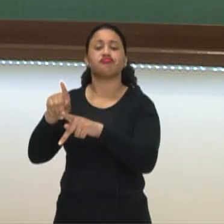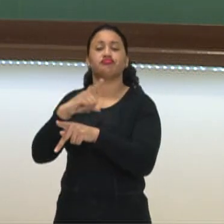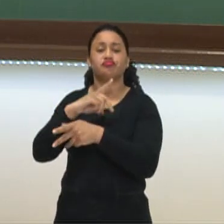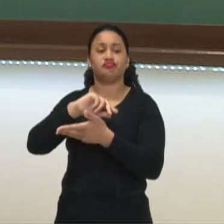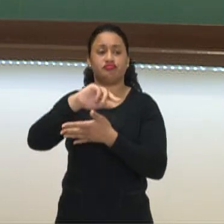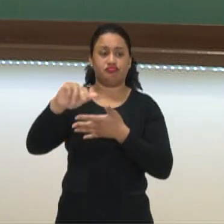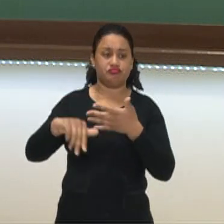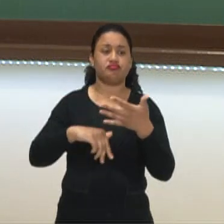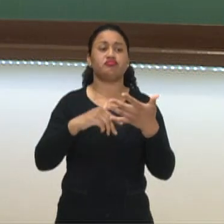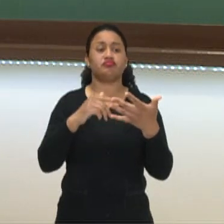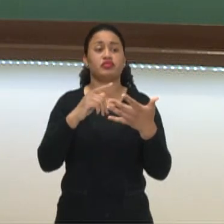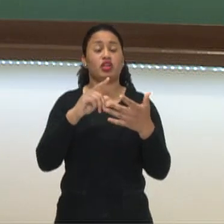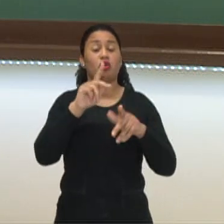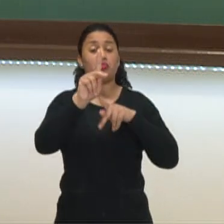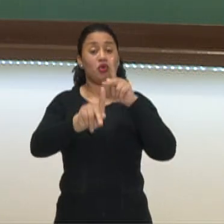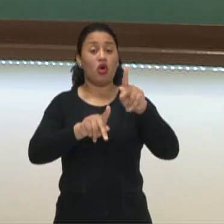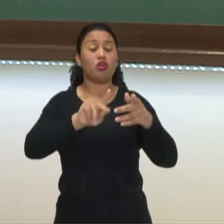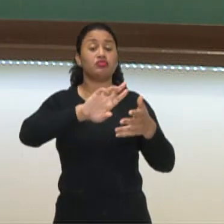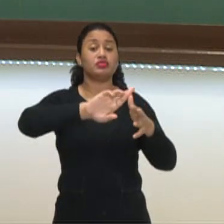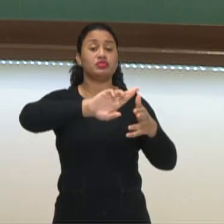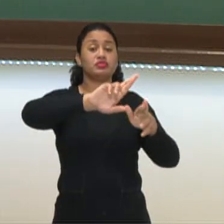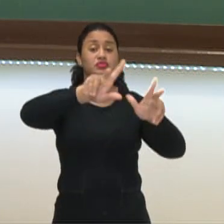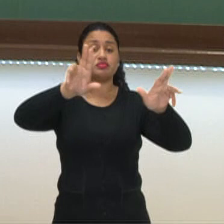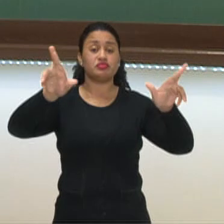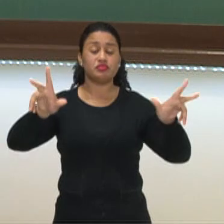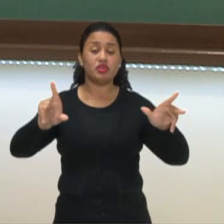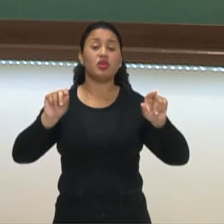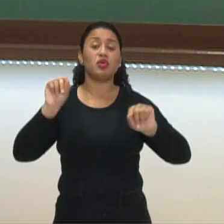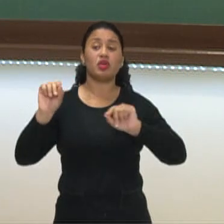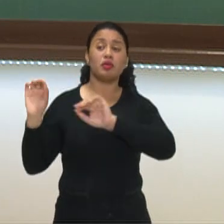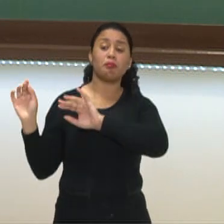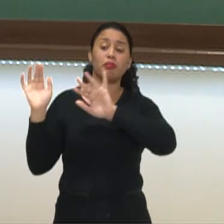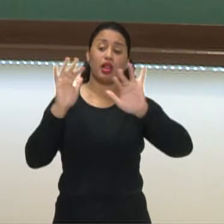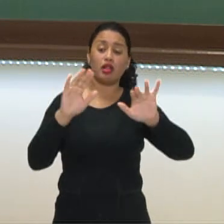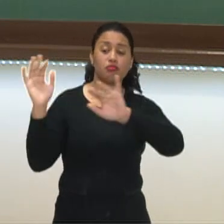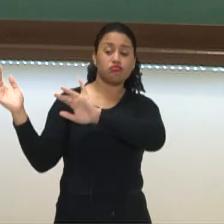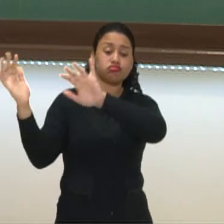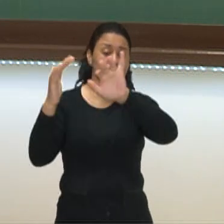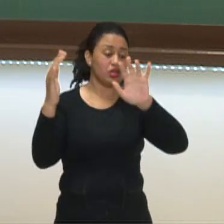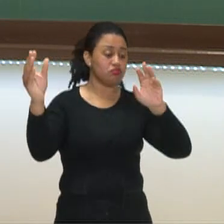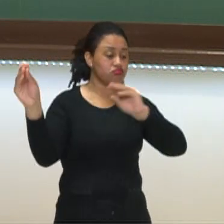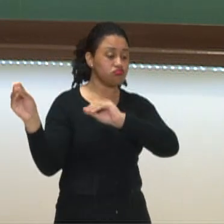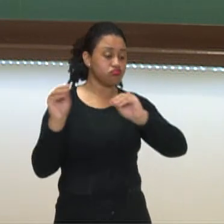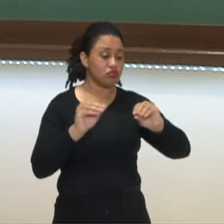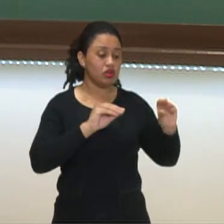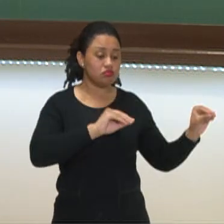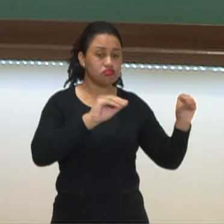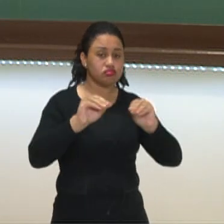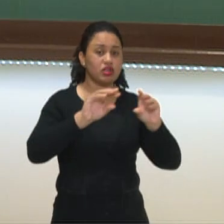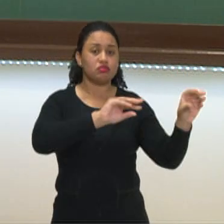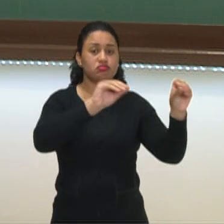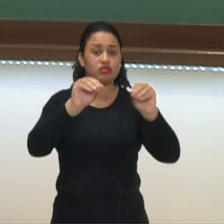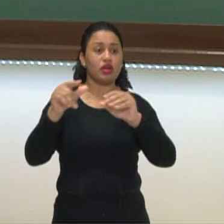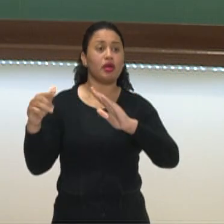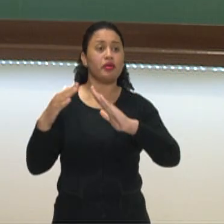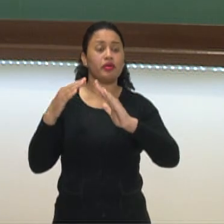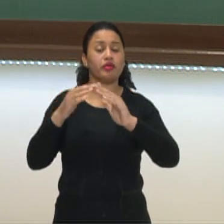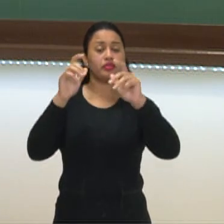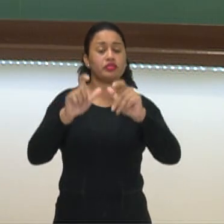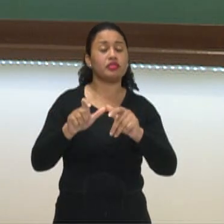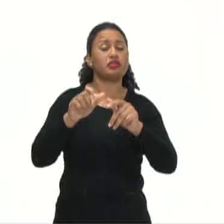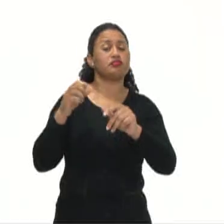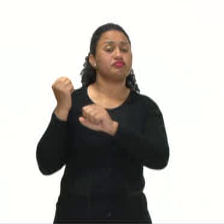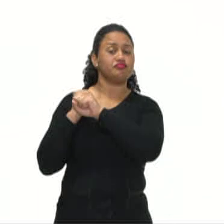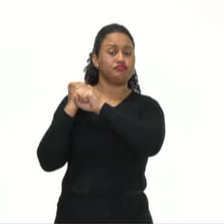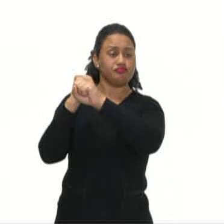latinos, são povos diversos que vieram habitando aquela região ao longo dos séculos.